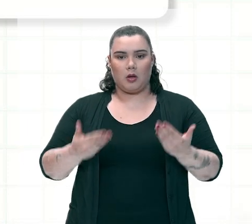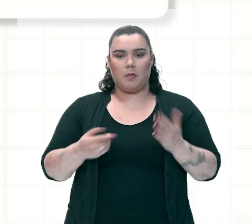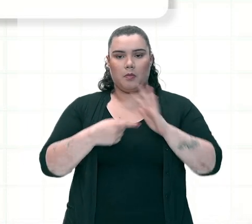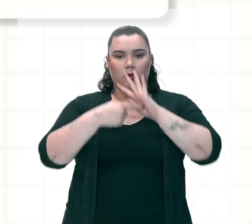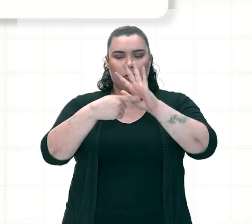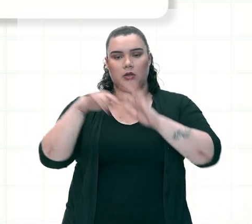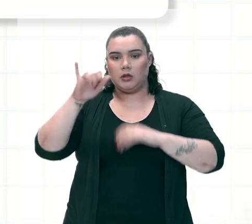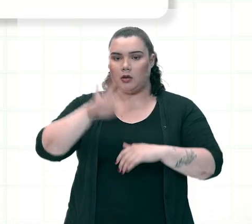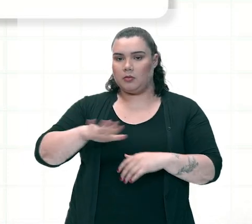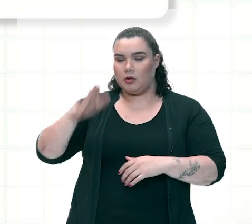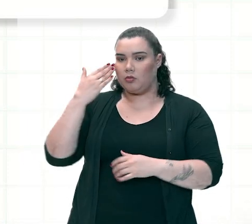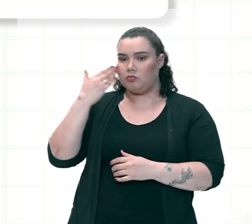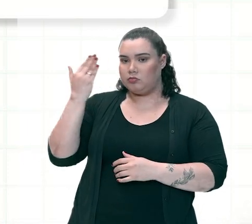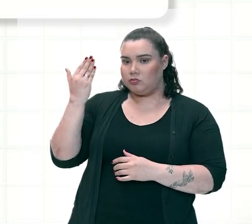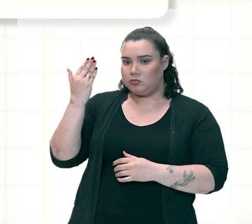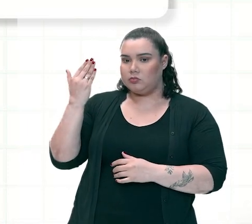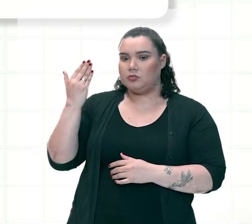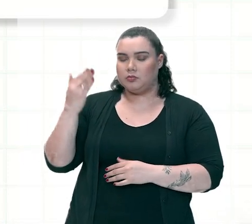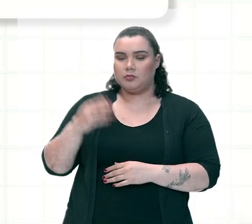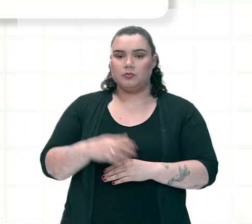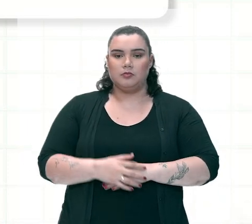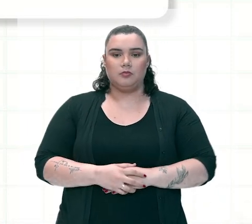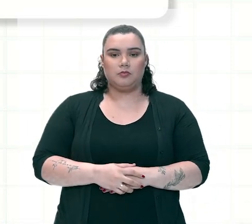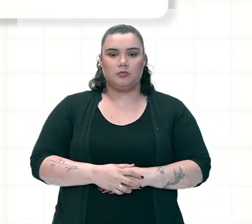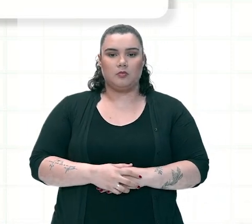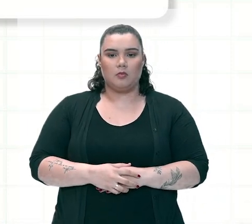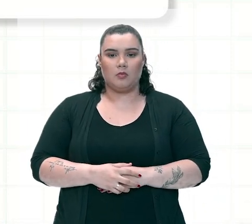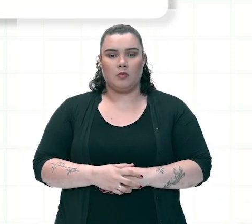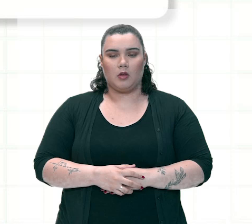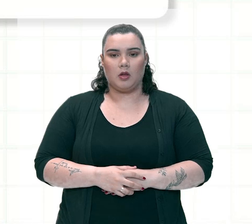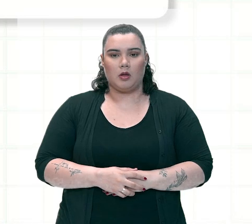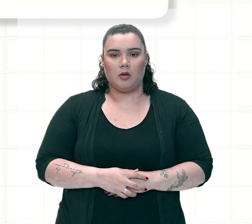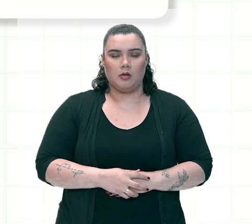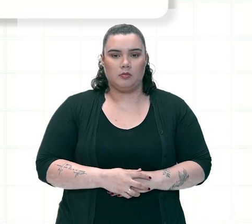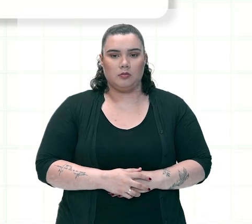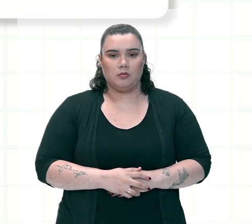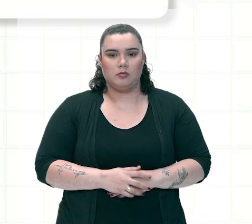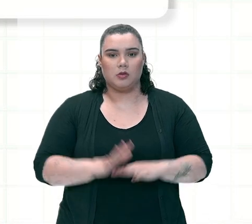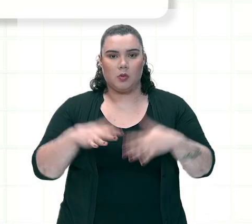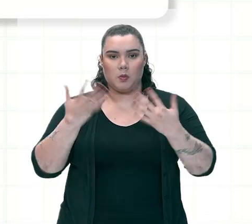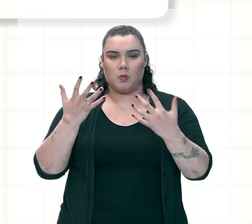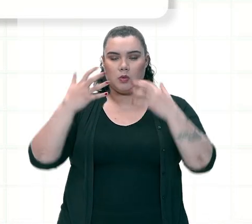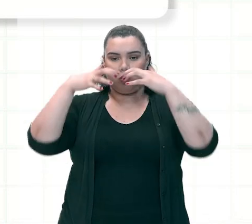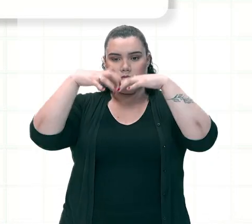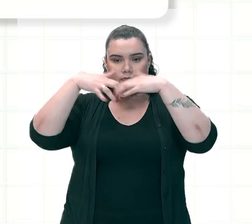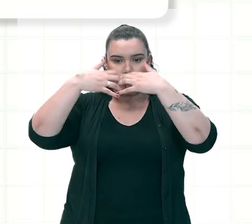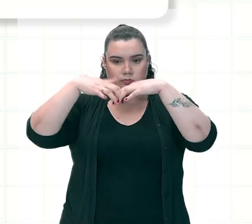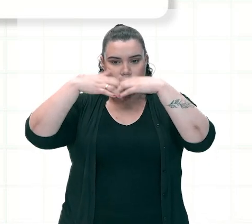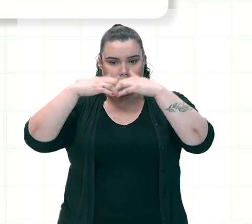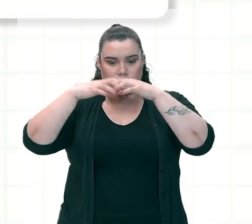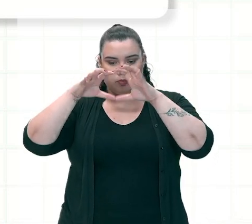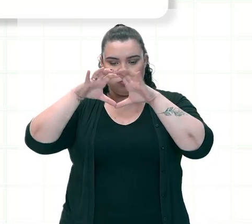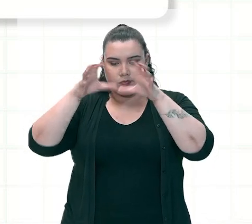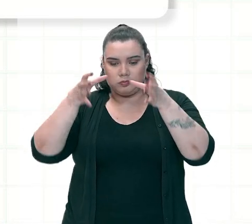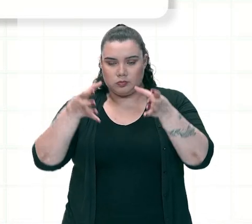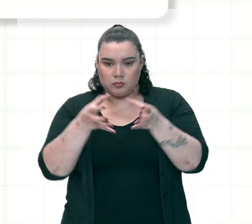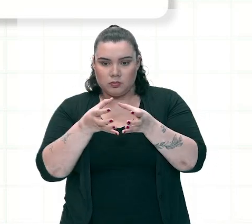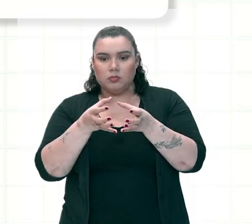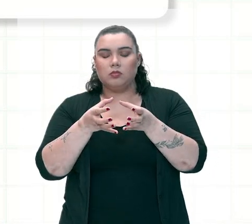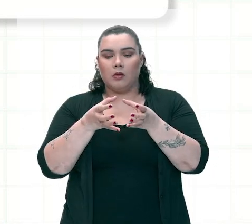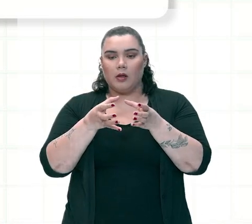localização aí do hipotálamo. Então a gente tem aqui na região ali do encéfalo, né, a gente tem aí o cérebro, por